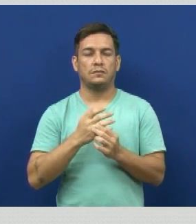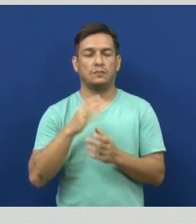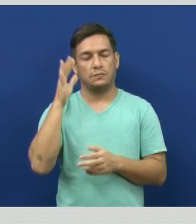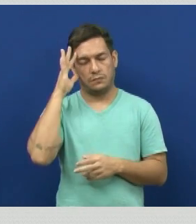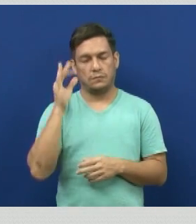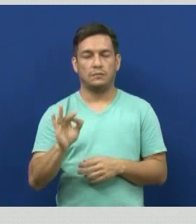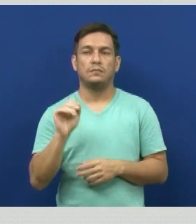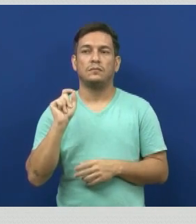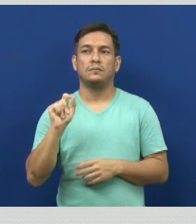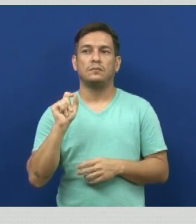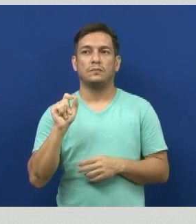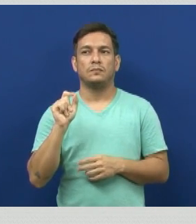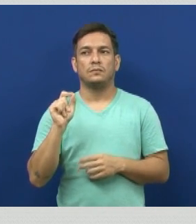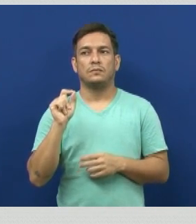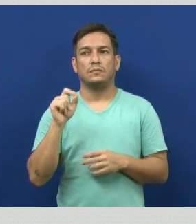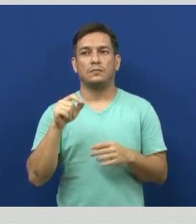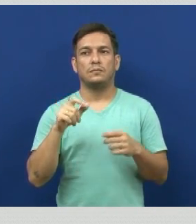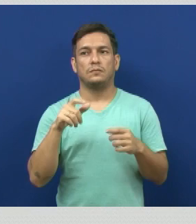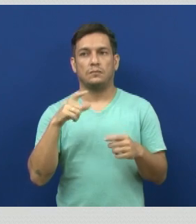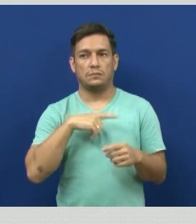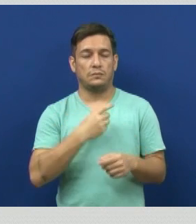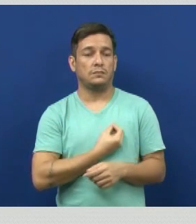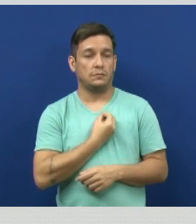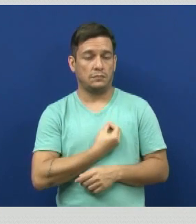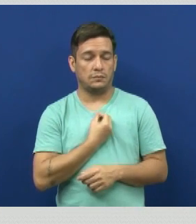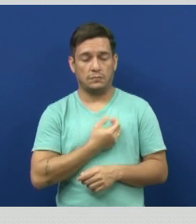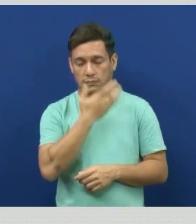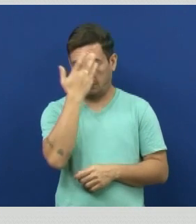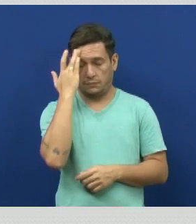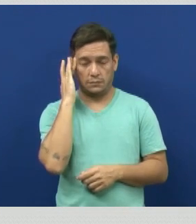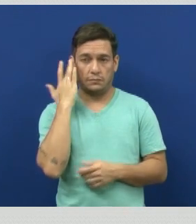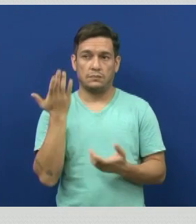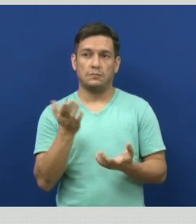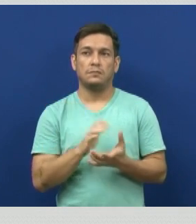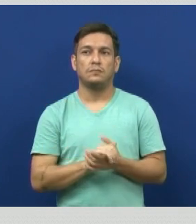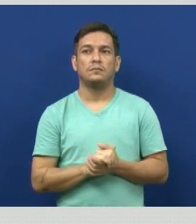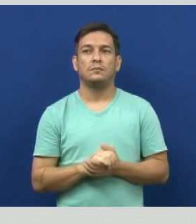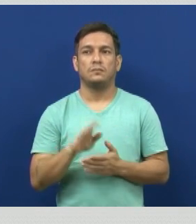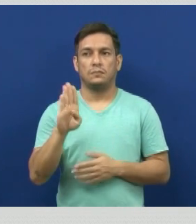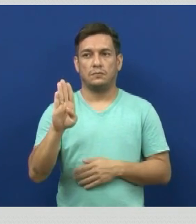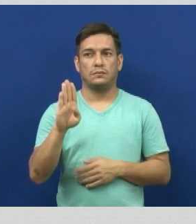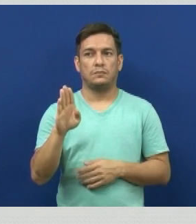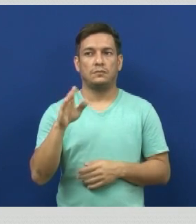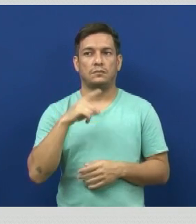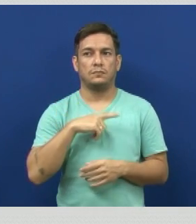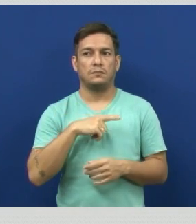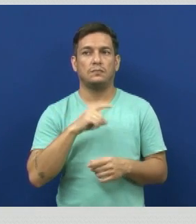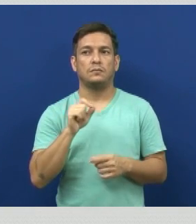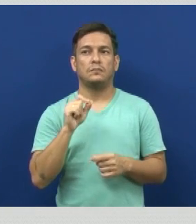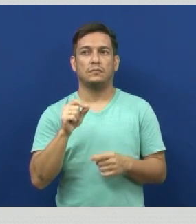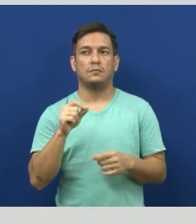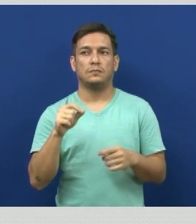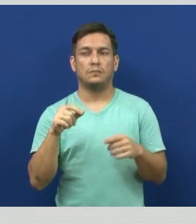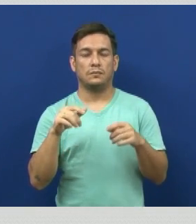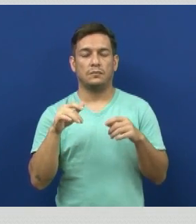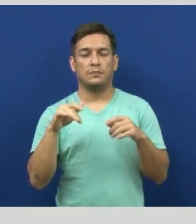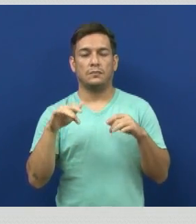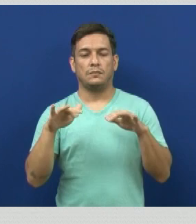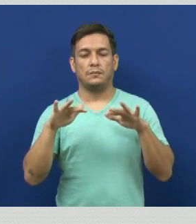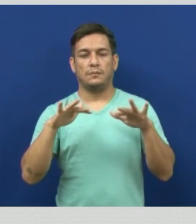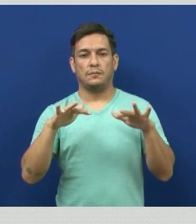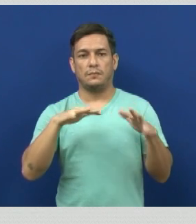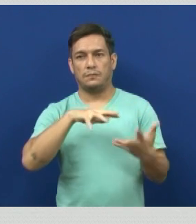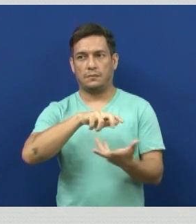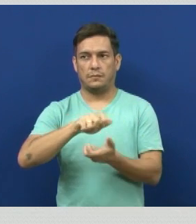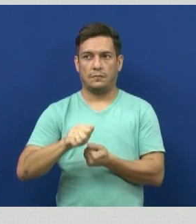Compreende o substrato superficial, onde habitam os seres terrestres. B. Abrange o meio físico da Terra e suas